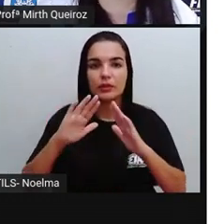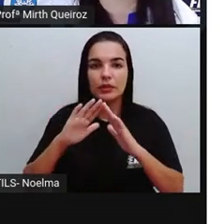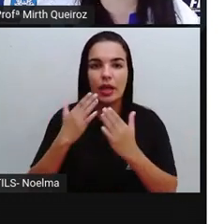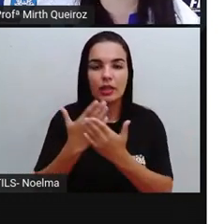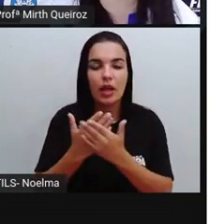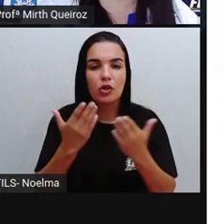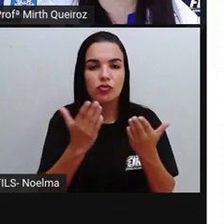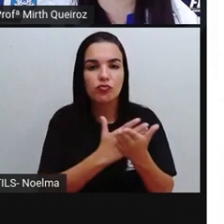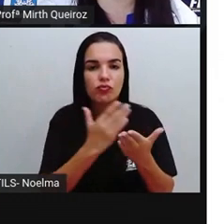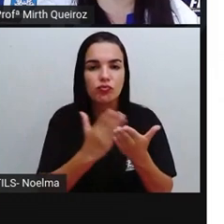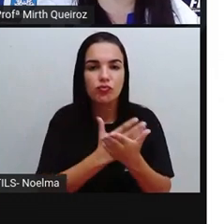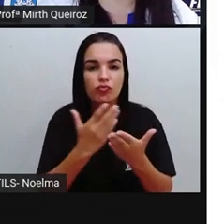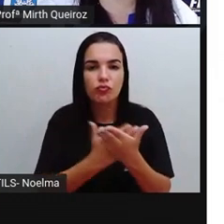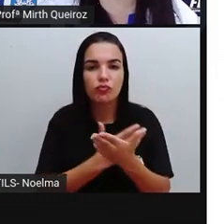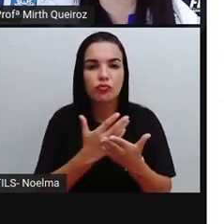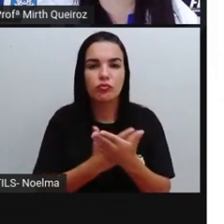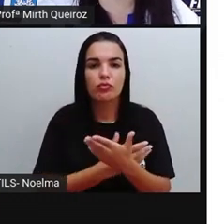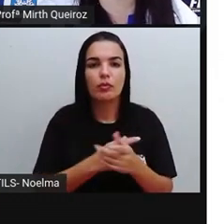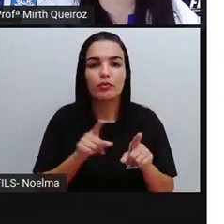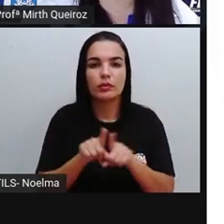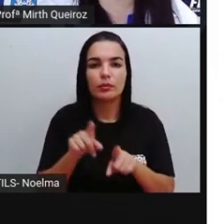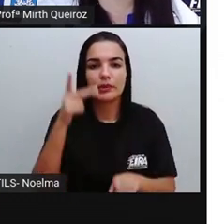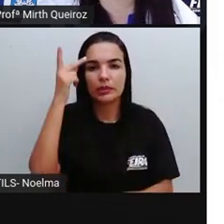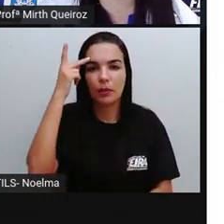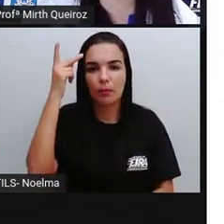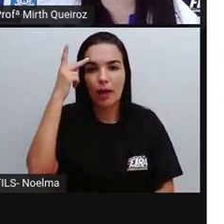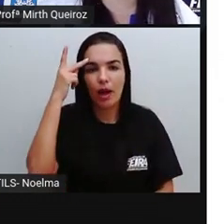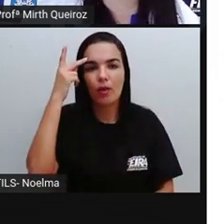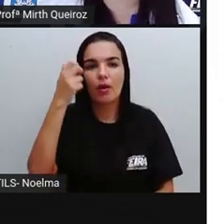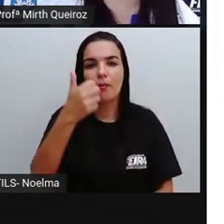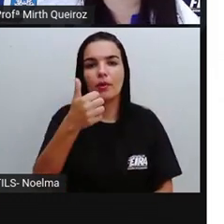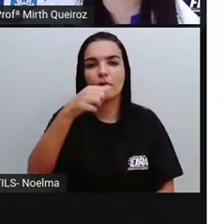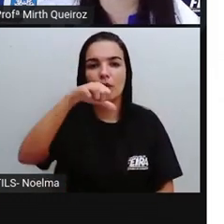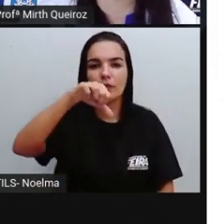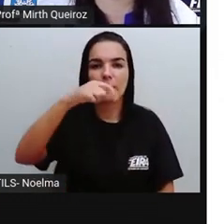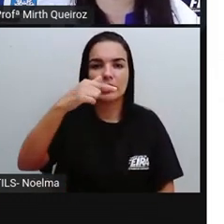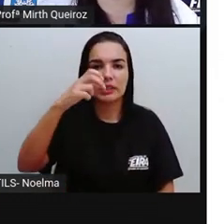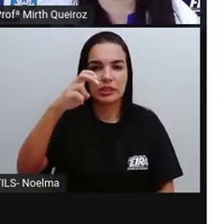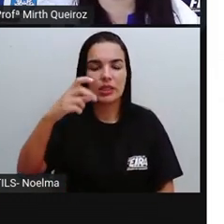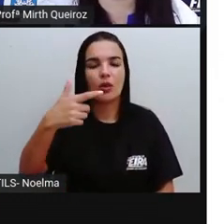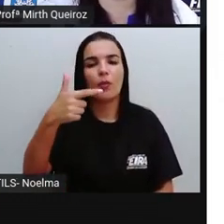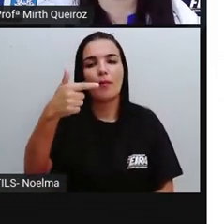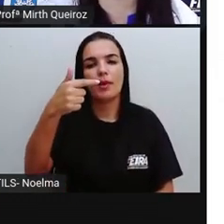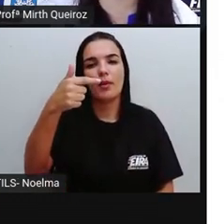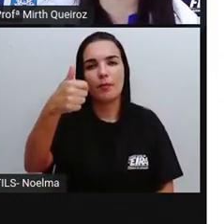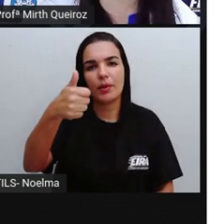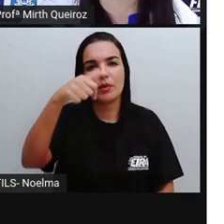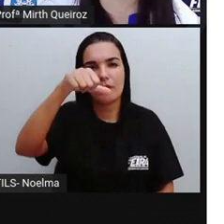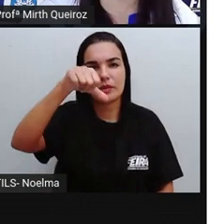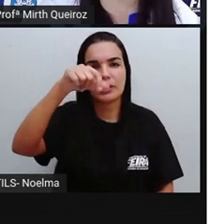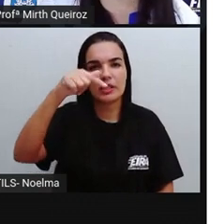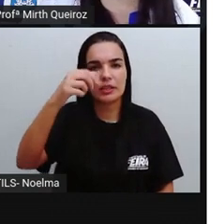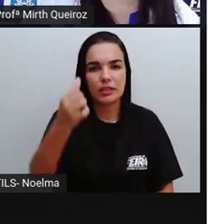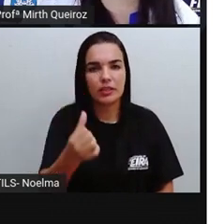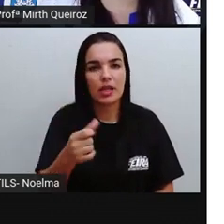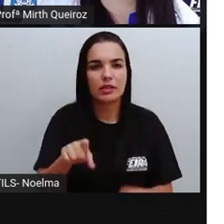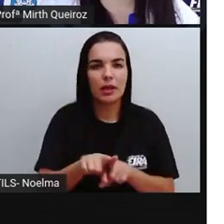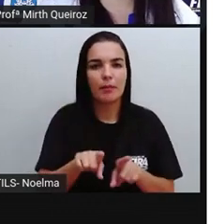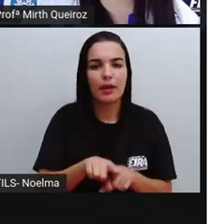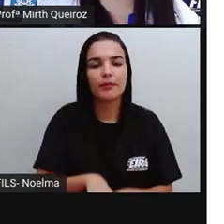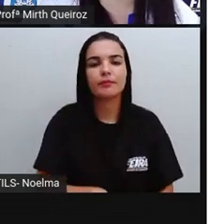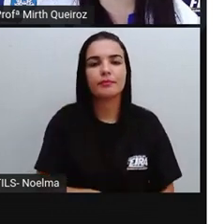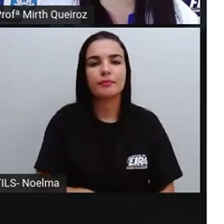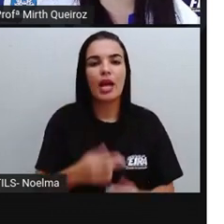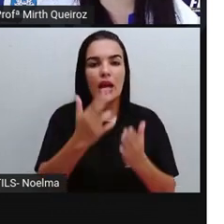1975 e 1976, e da revista Arte em São Paulo, no período de 1981 a 1983. Escreve